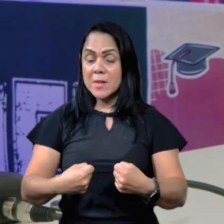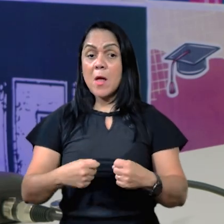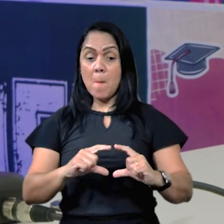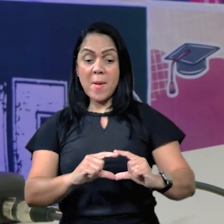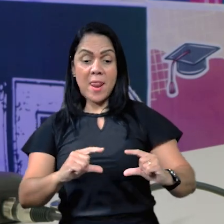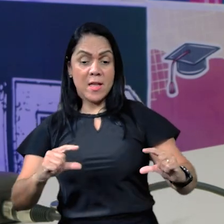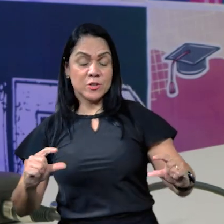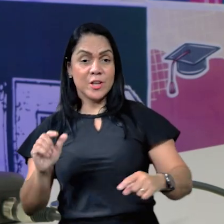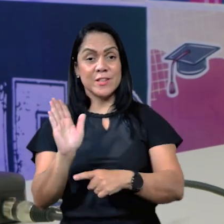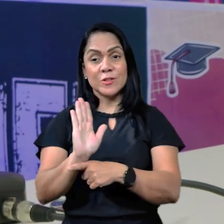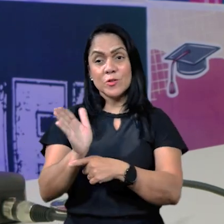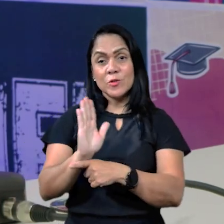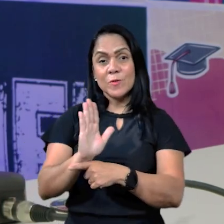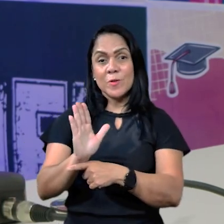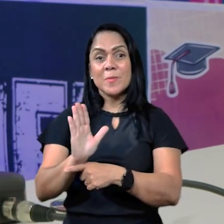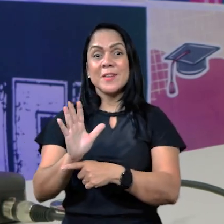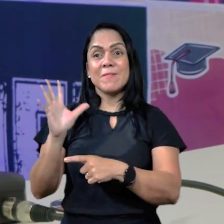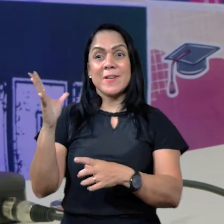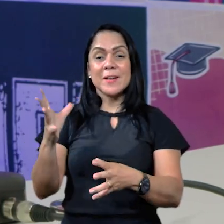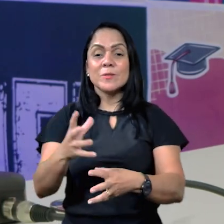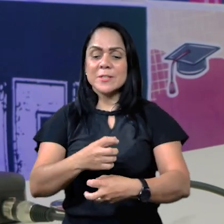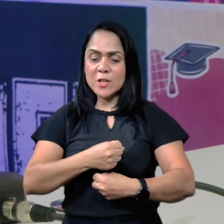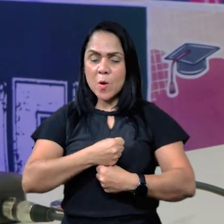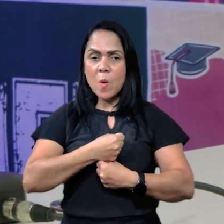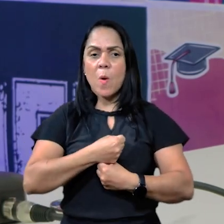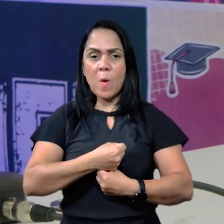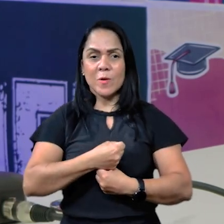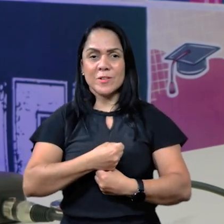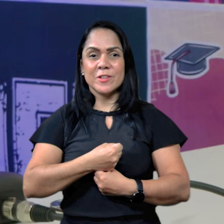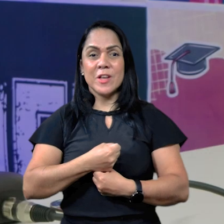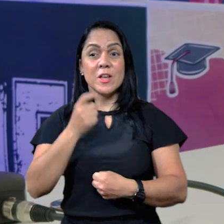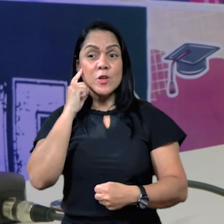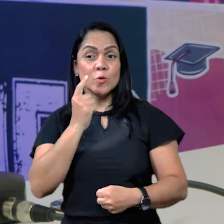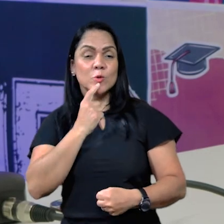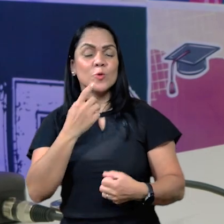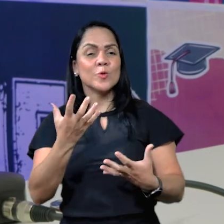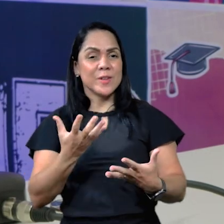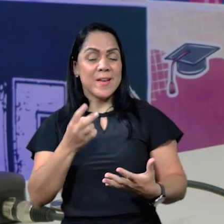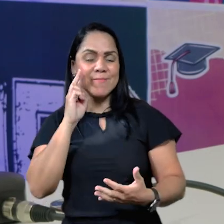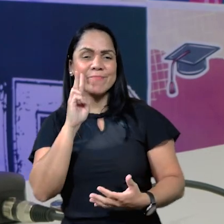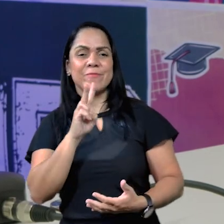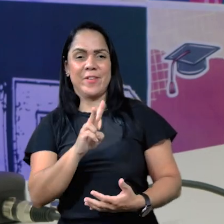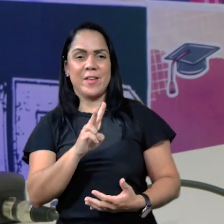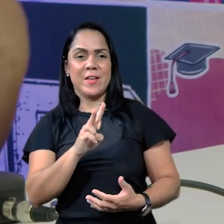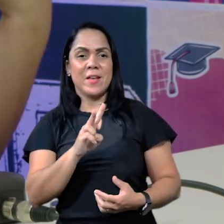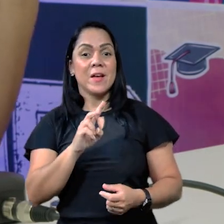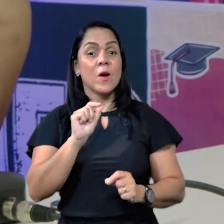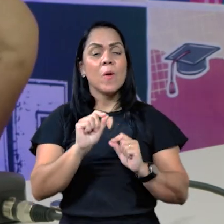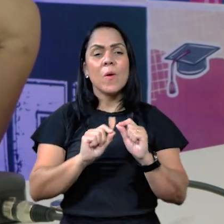legenda de um filme que vai concorrer ao Oscar. Uhum. E eles querem assistir. Olha o que, tanto que eles estão deixando